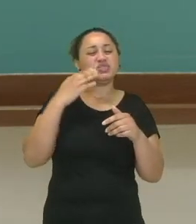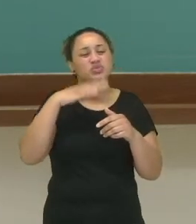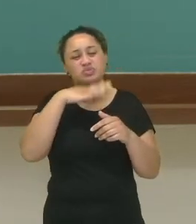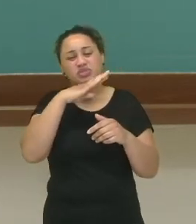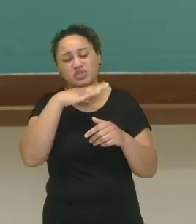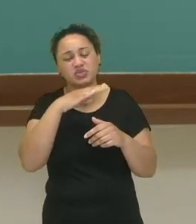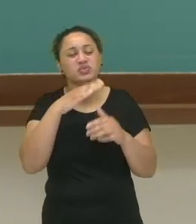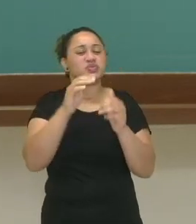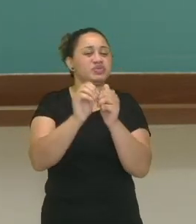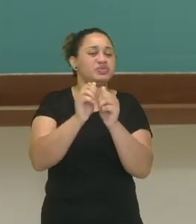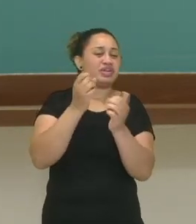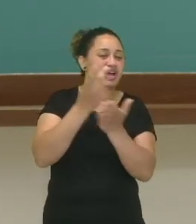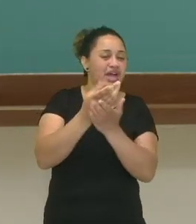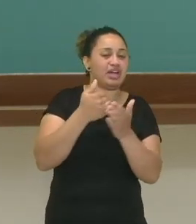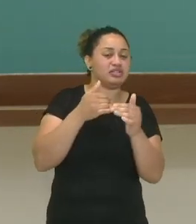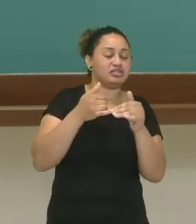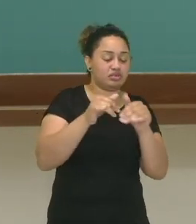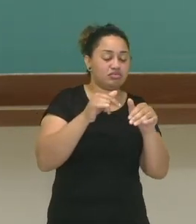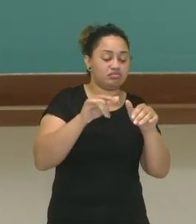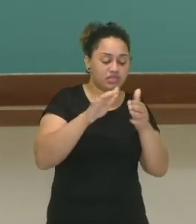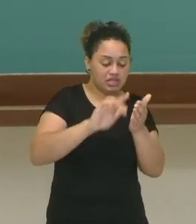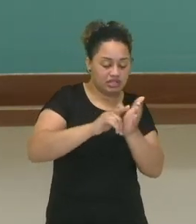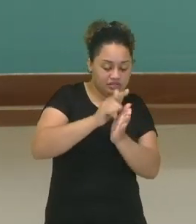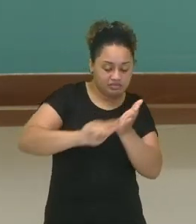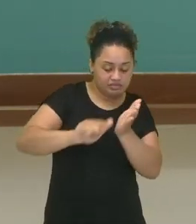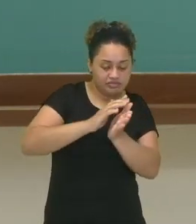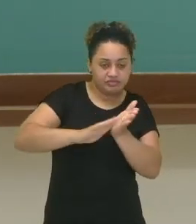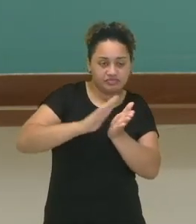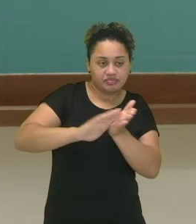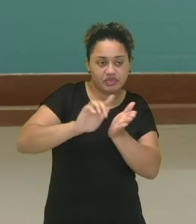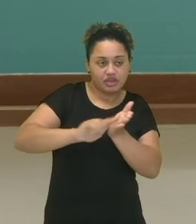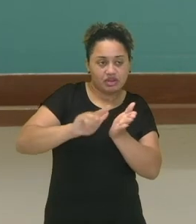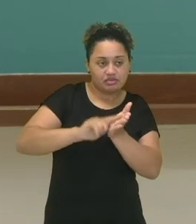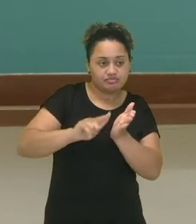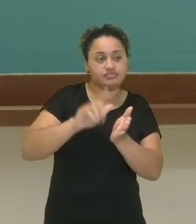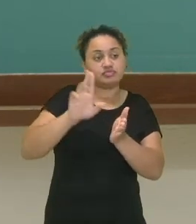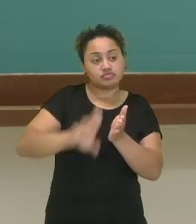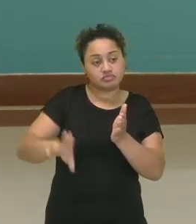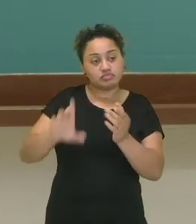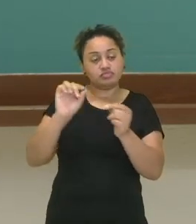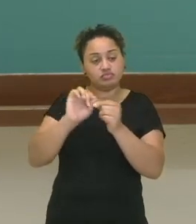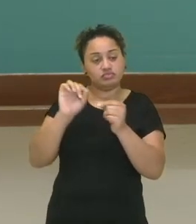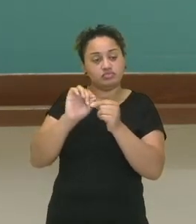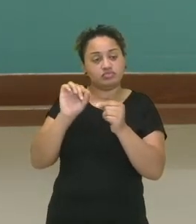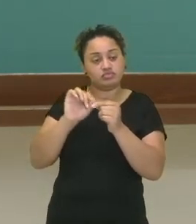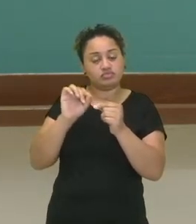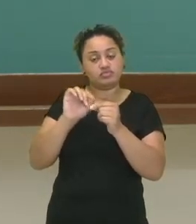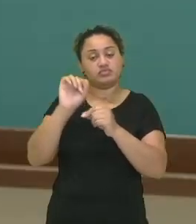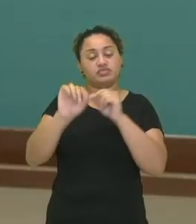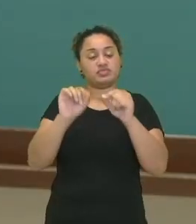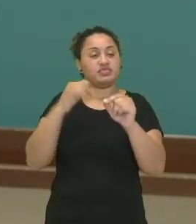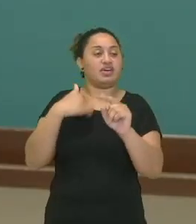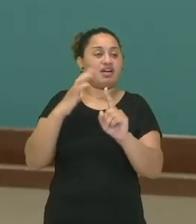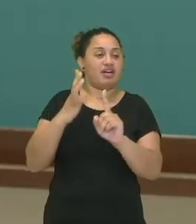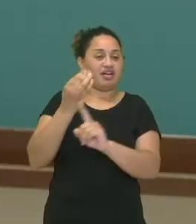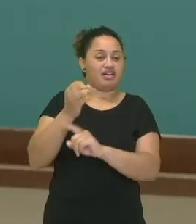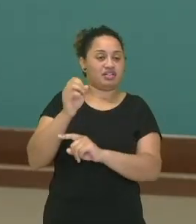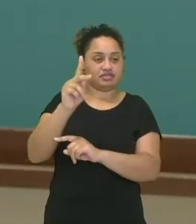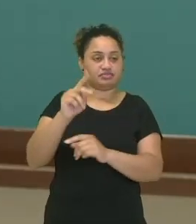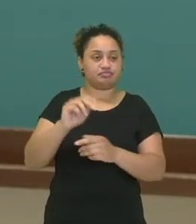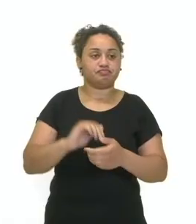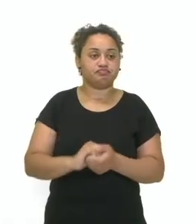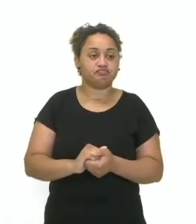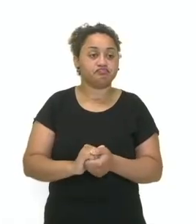lá no mercado. Né, lava a bandejinha e utiliza, em vez de jogar fora, utiliza para fazer a sua obra de arte, tá bom?